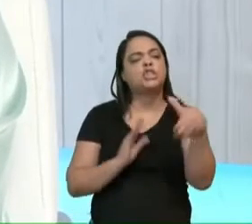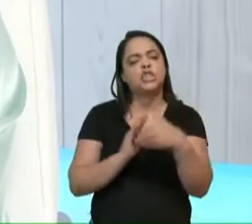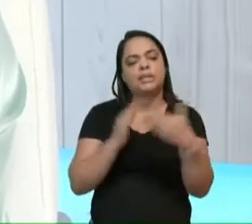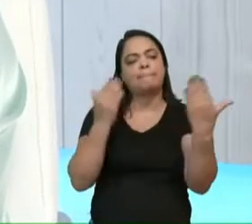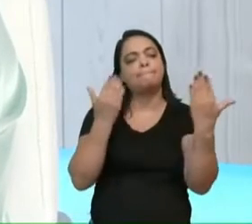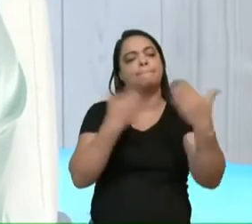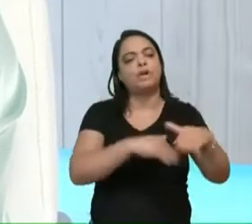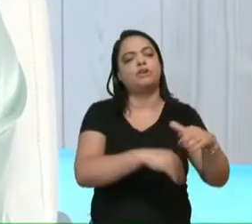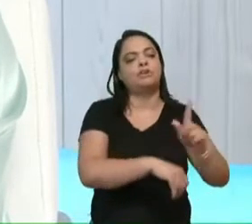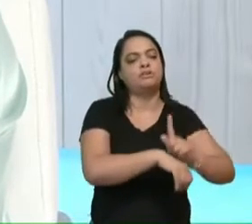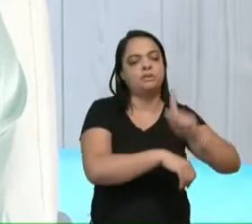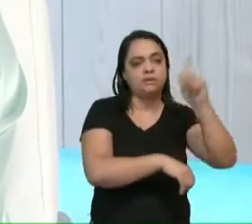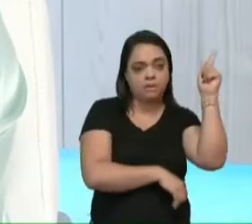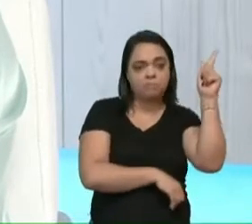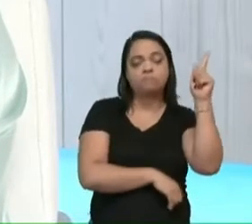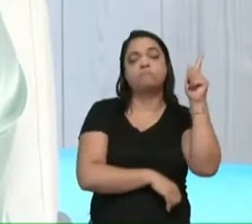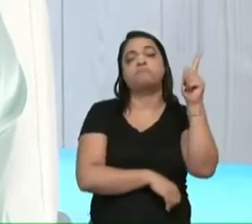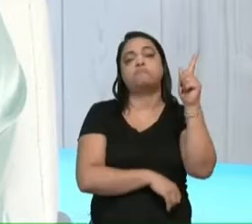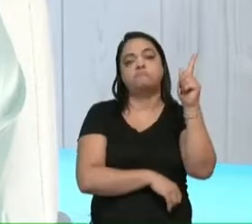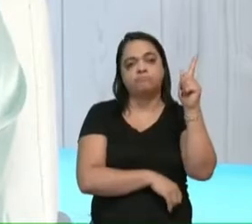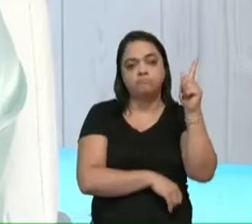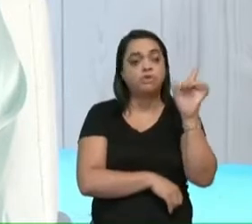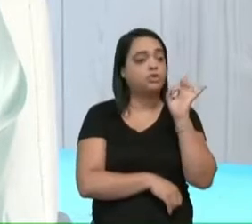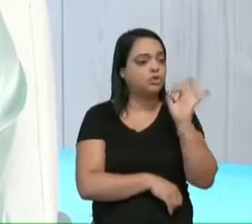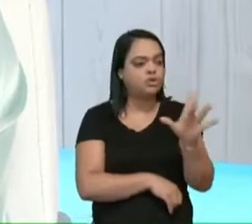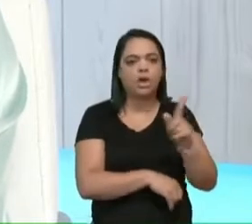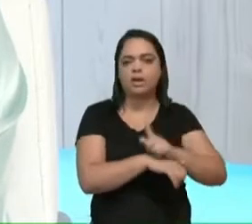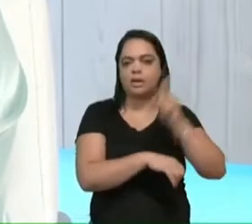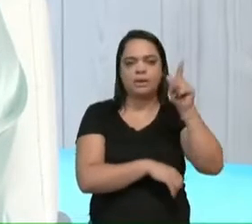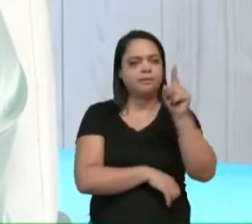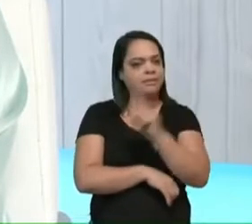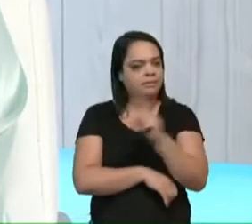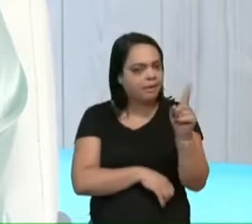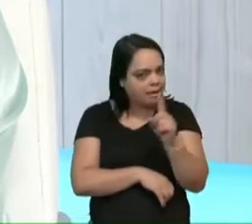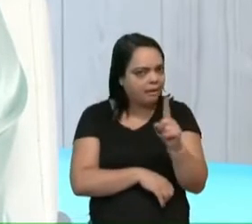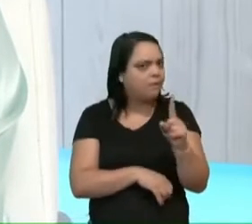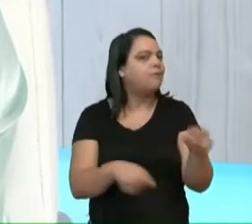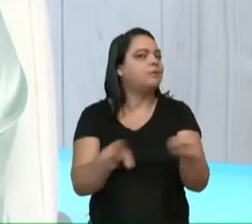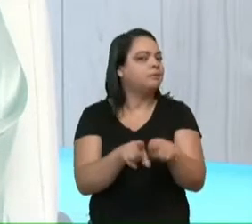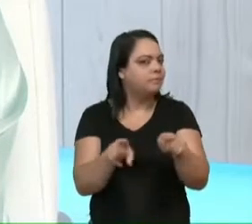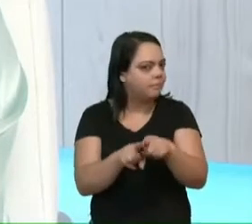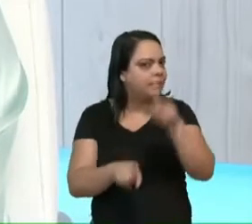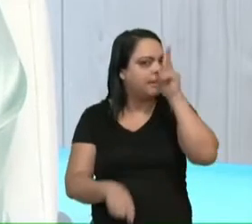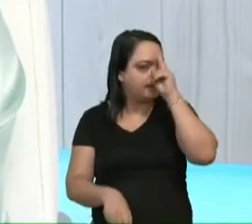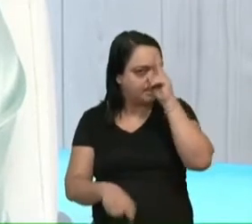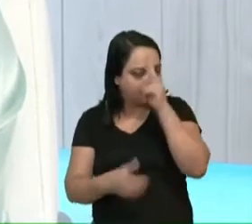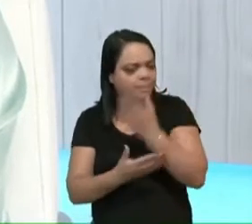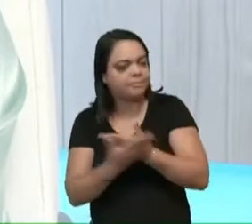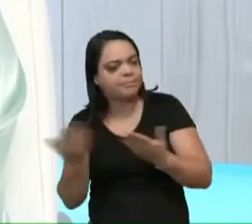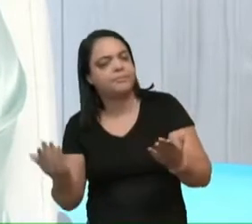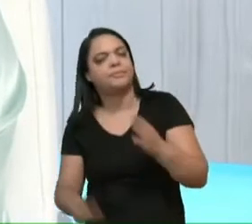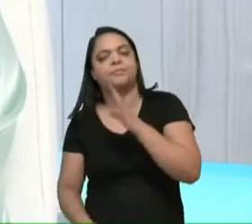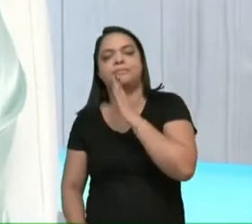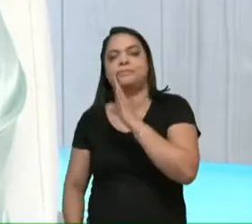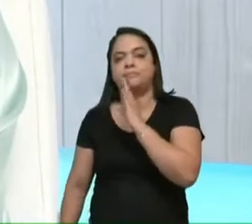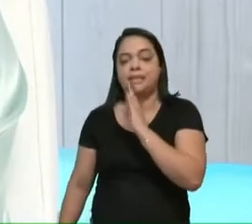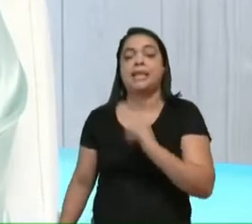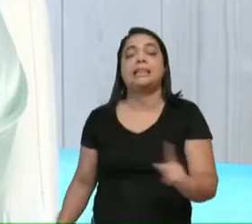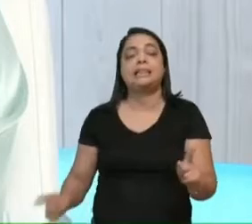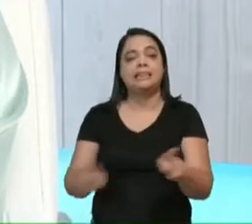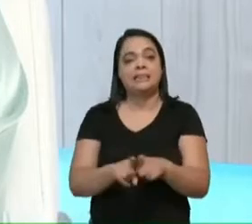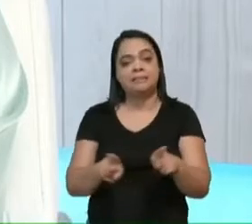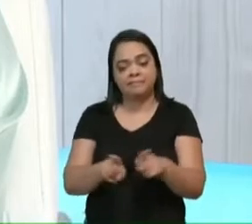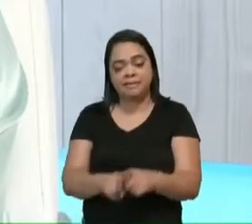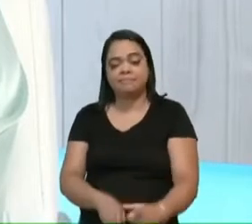só da graduação tá então isso é muito importante ressaltar para que as pessoas conheçam né Nós somos responsáveis pela